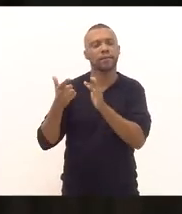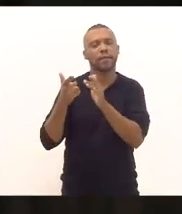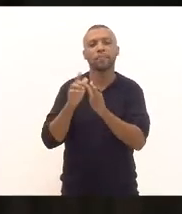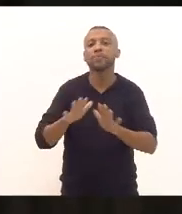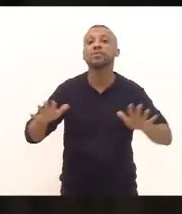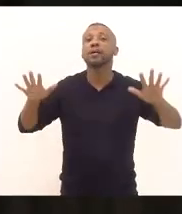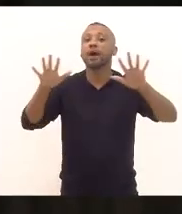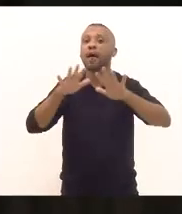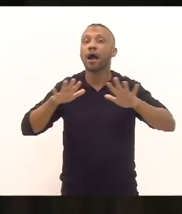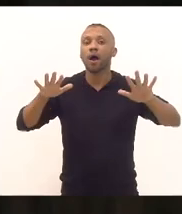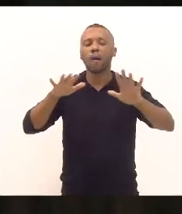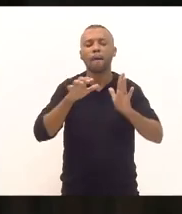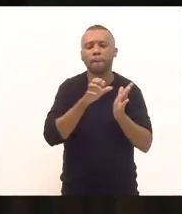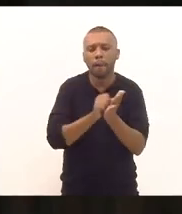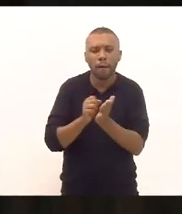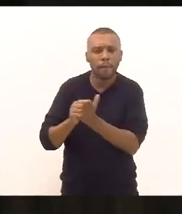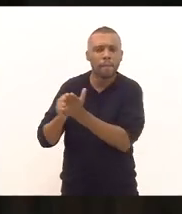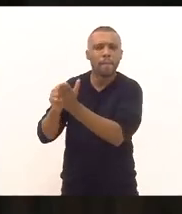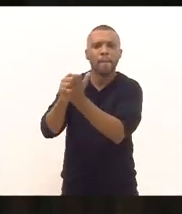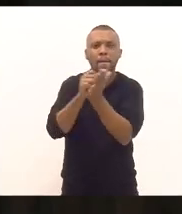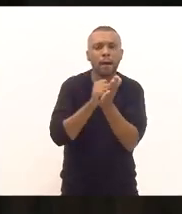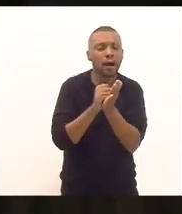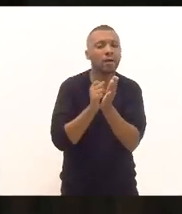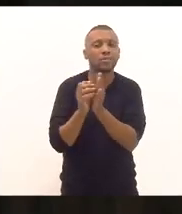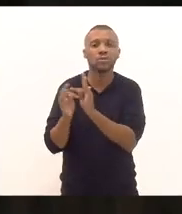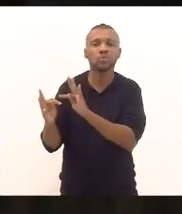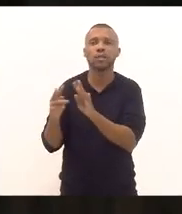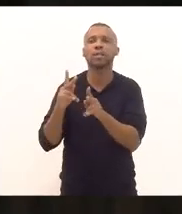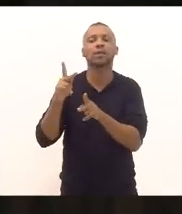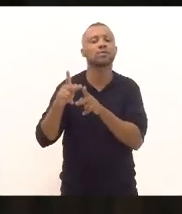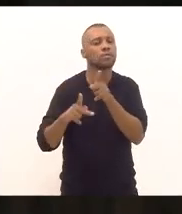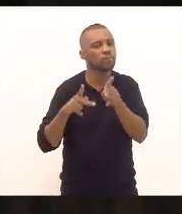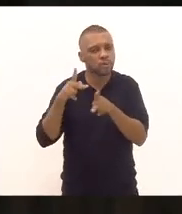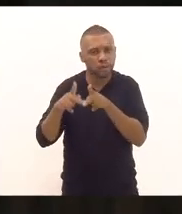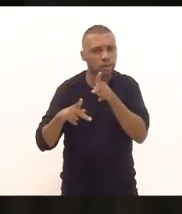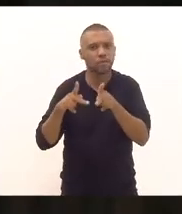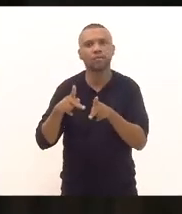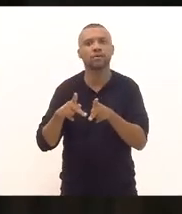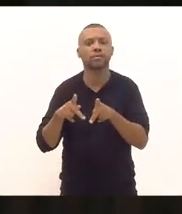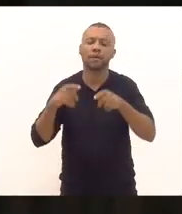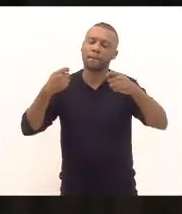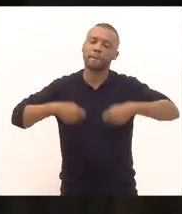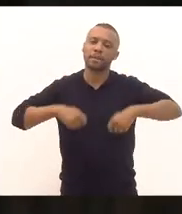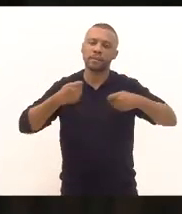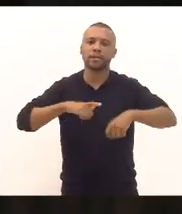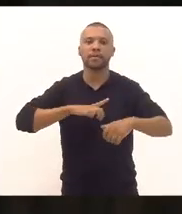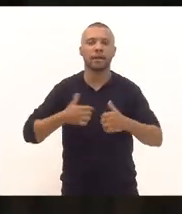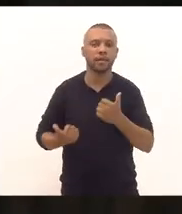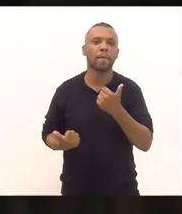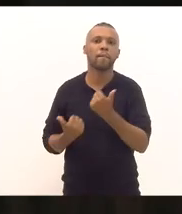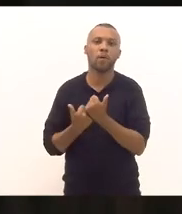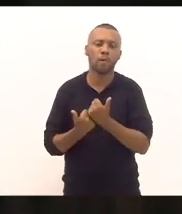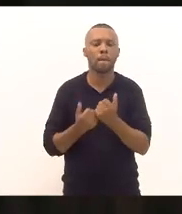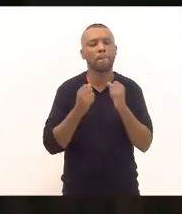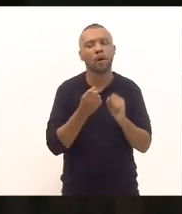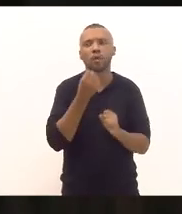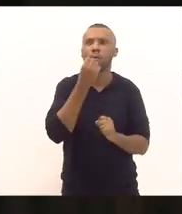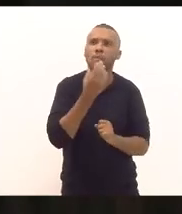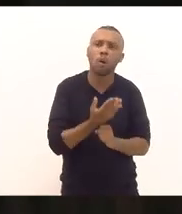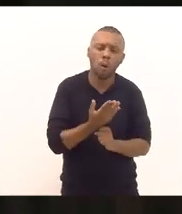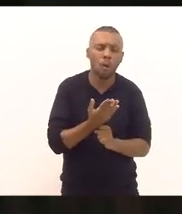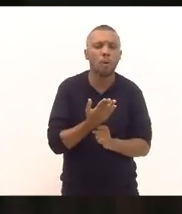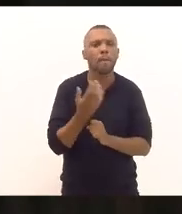Ampla map o todas as populações que necessita de San paro isso vai ser bom